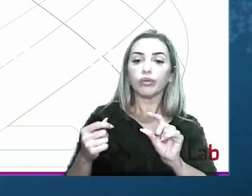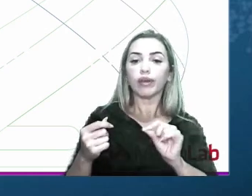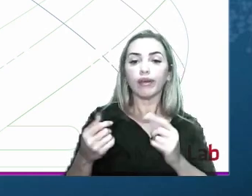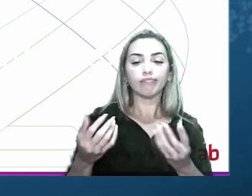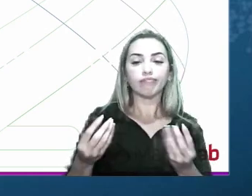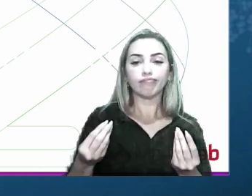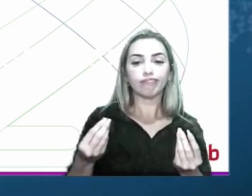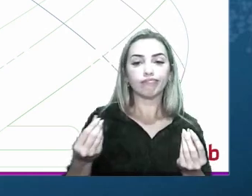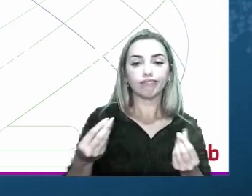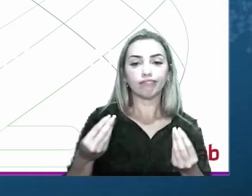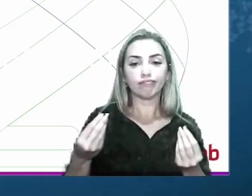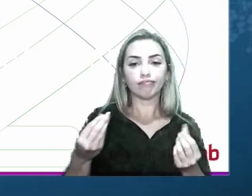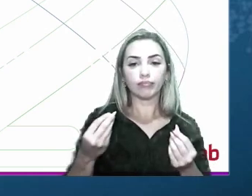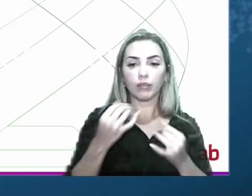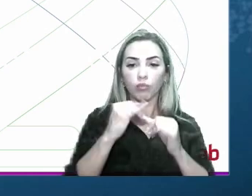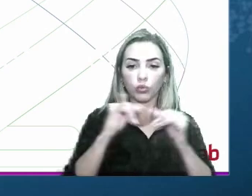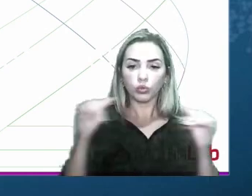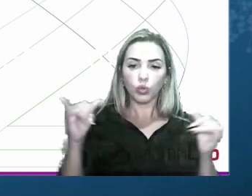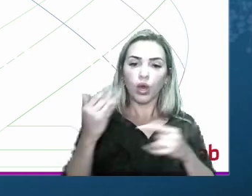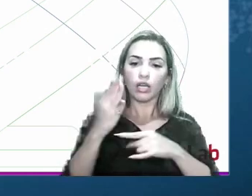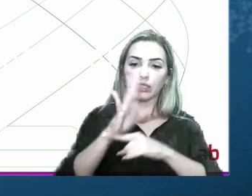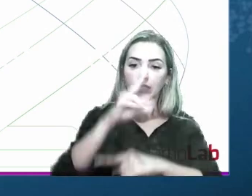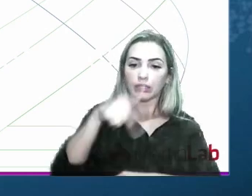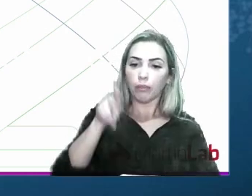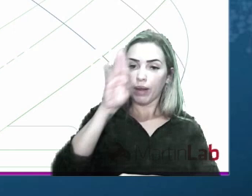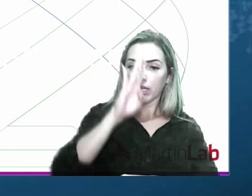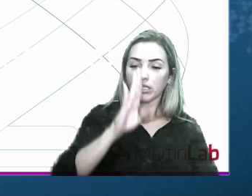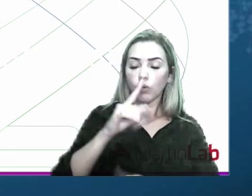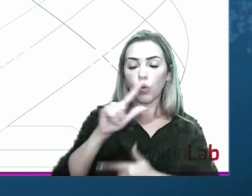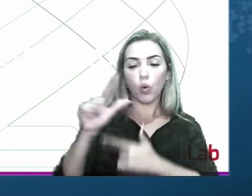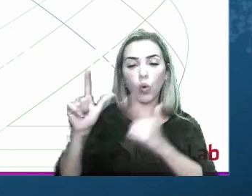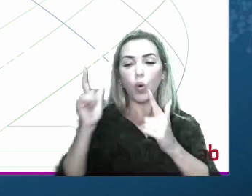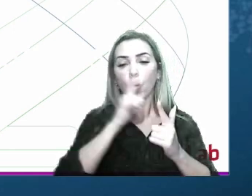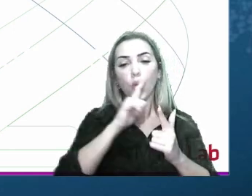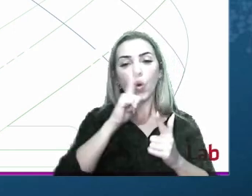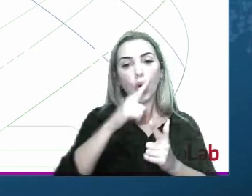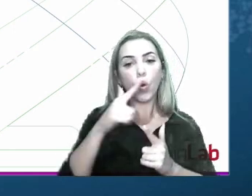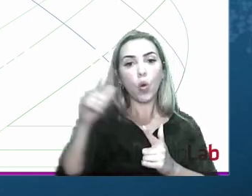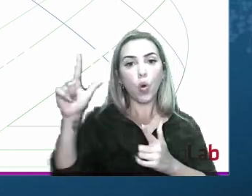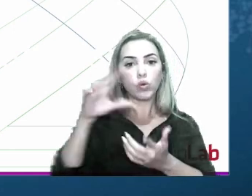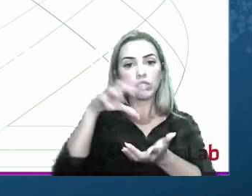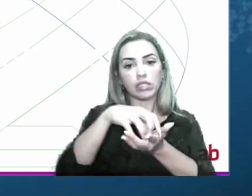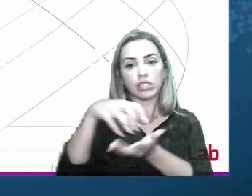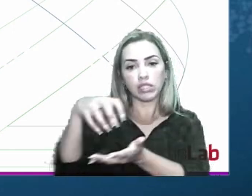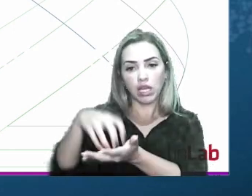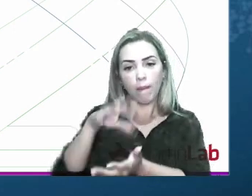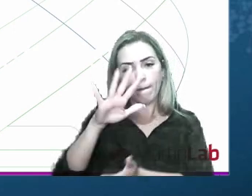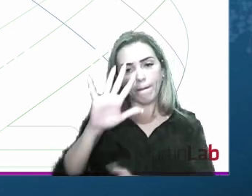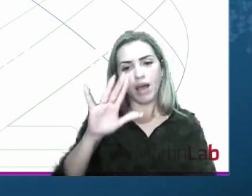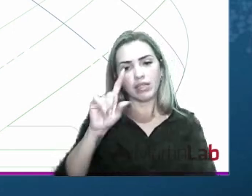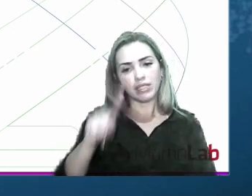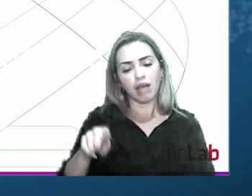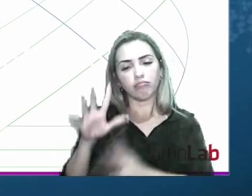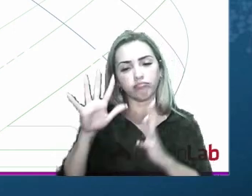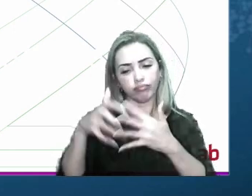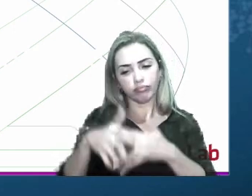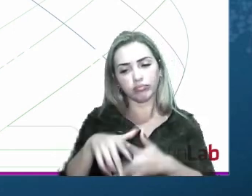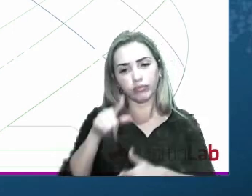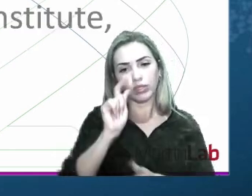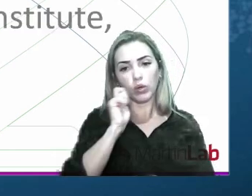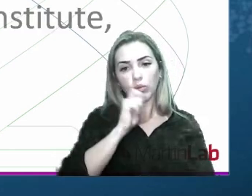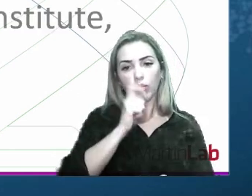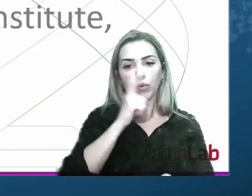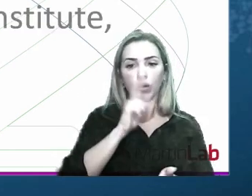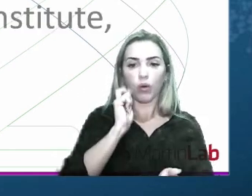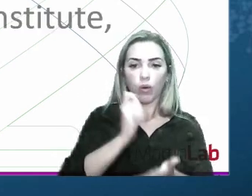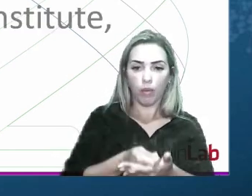os motores, estão fazendo aqui no Brasil, outros estão conseguindo isso com outros centros, mas é uma situação complexa onde você compra